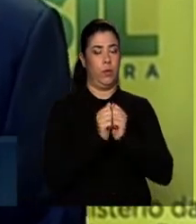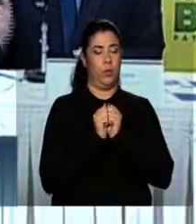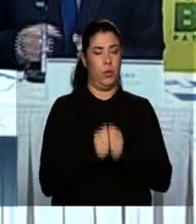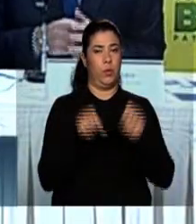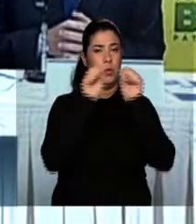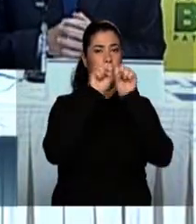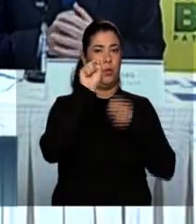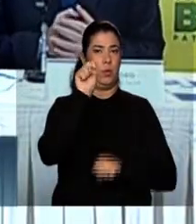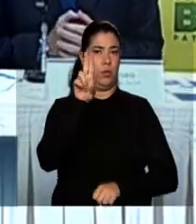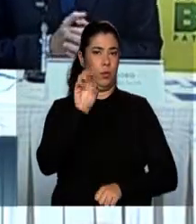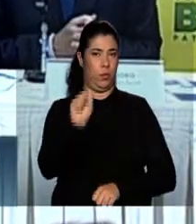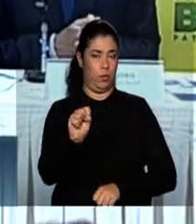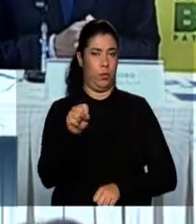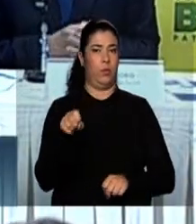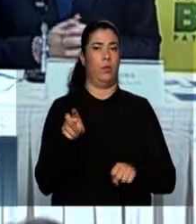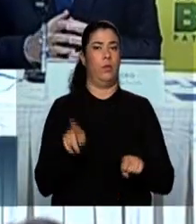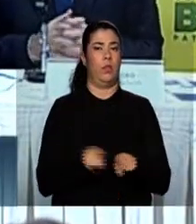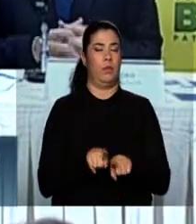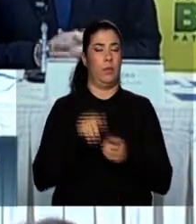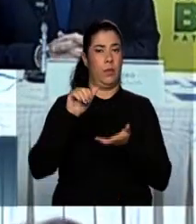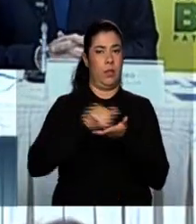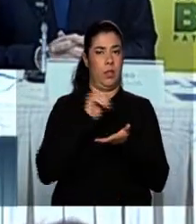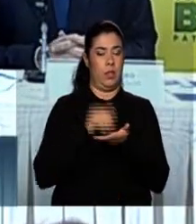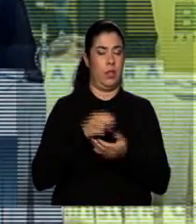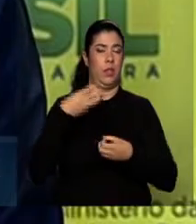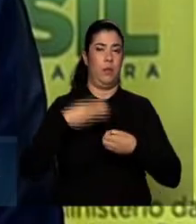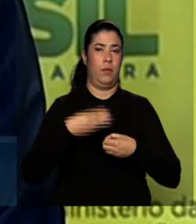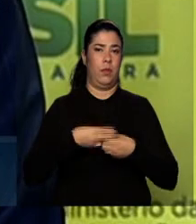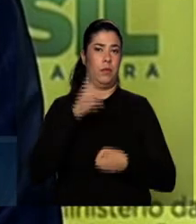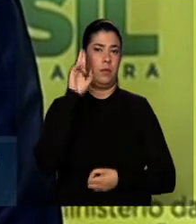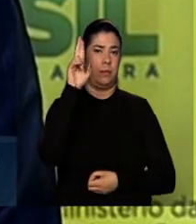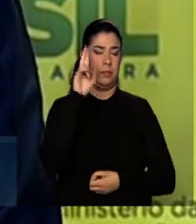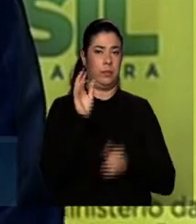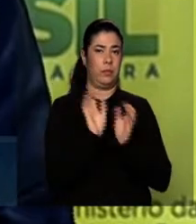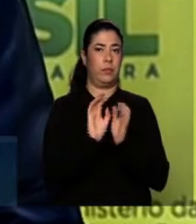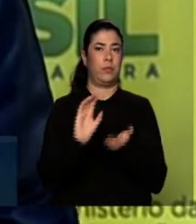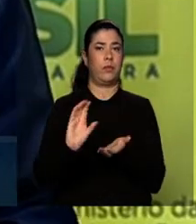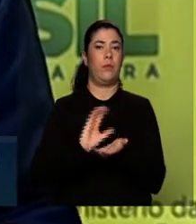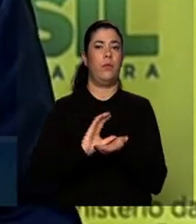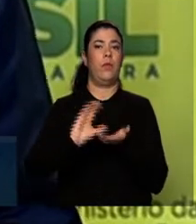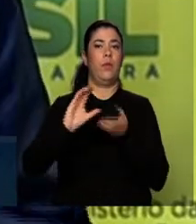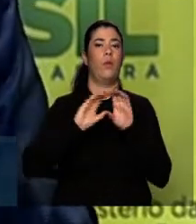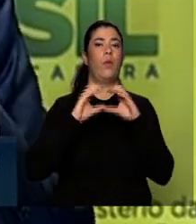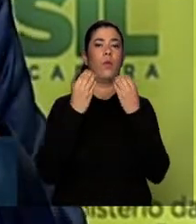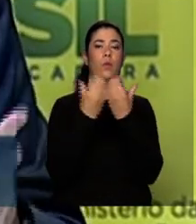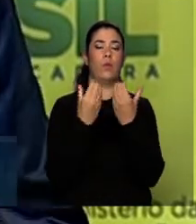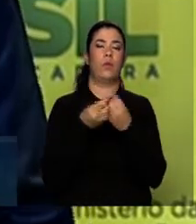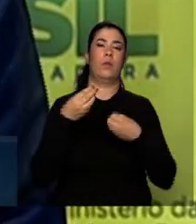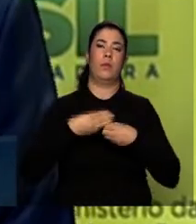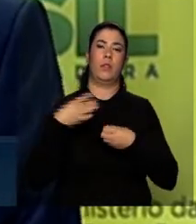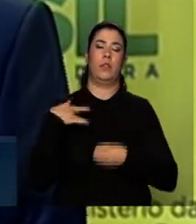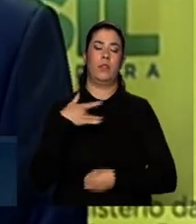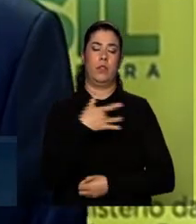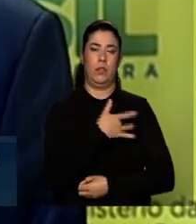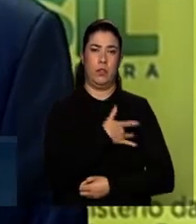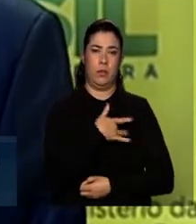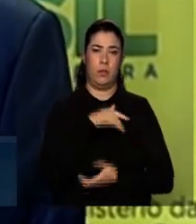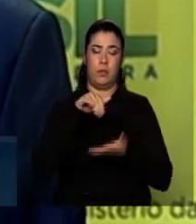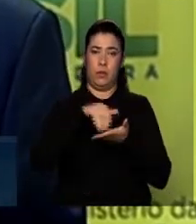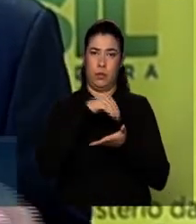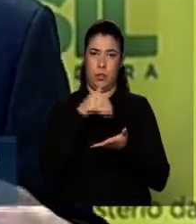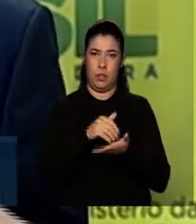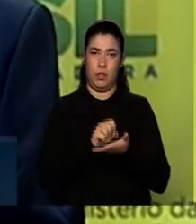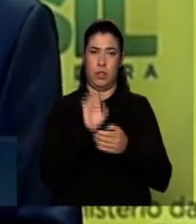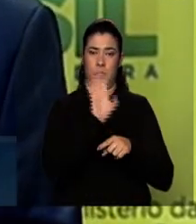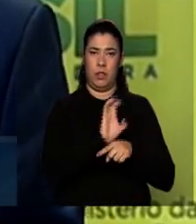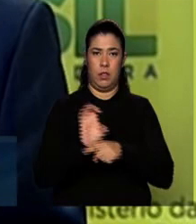Saúde, secretários municipais que estão aqui representados pelo Conselho Nacional de Secretários Municipais de Saúde, o Conselho de Secretários Estaduais,